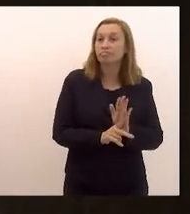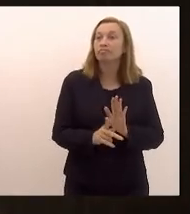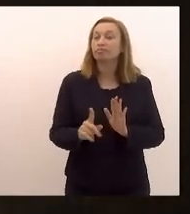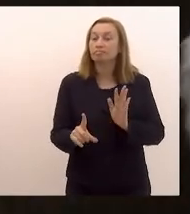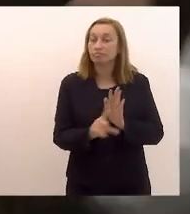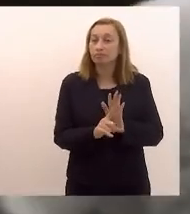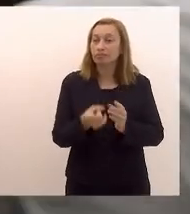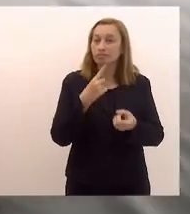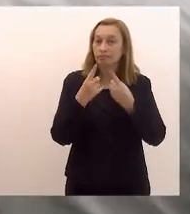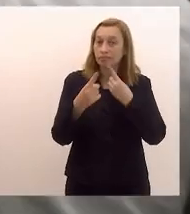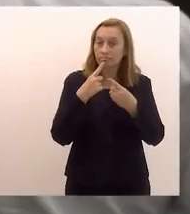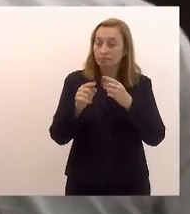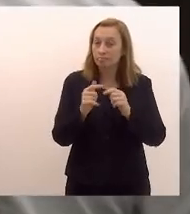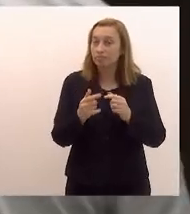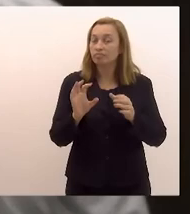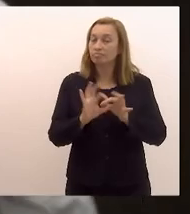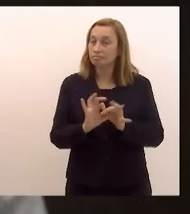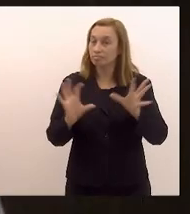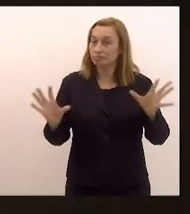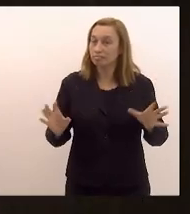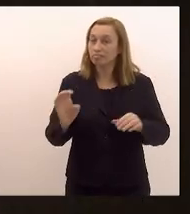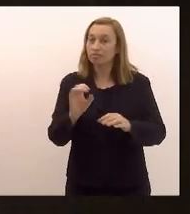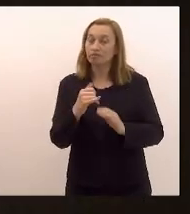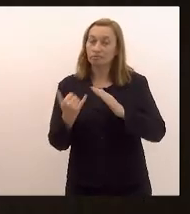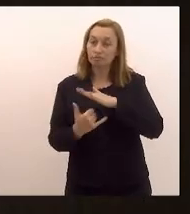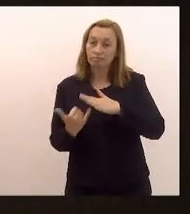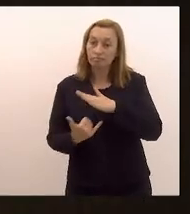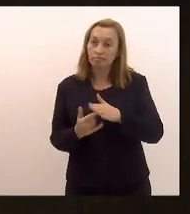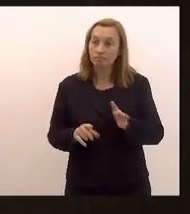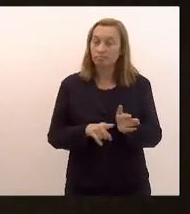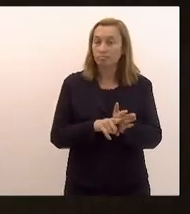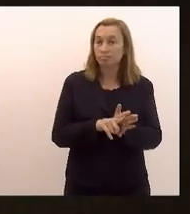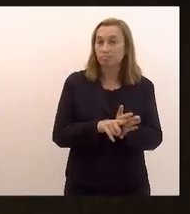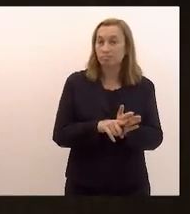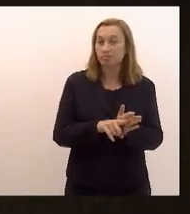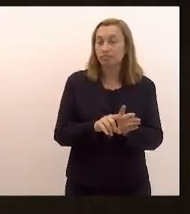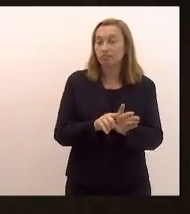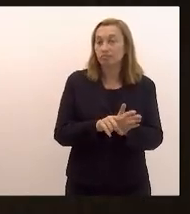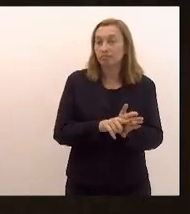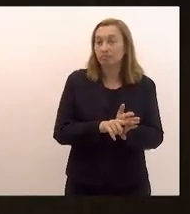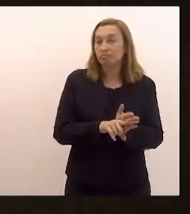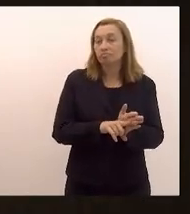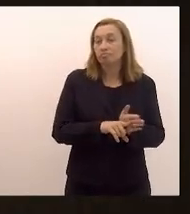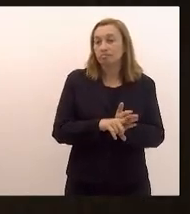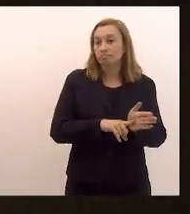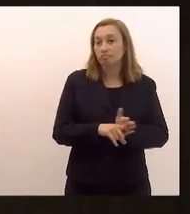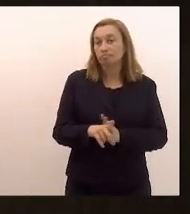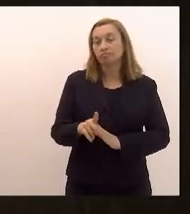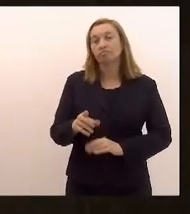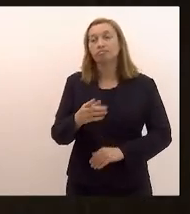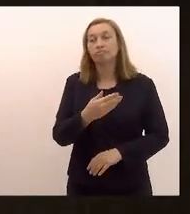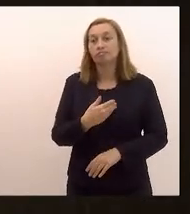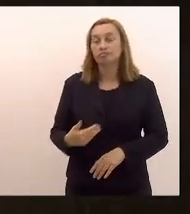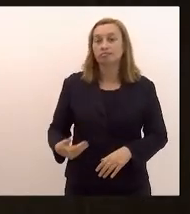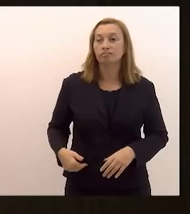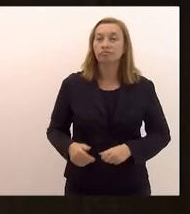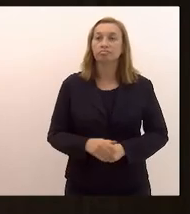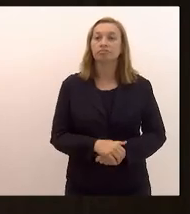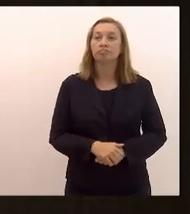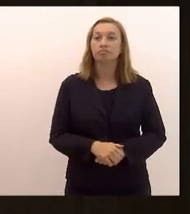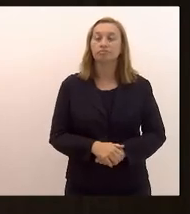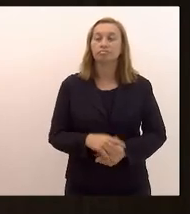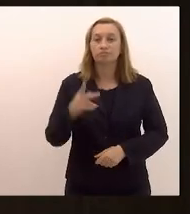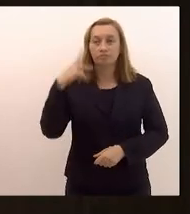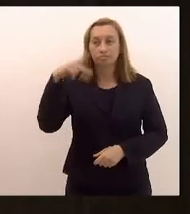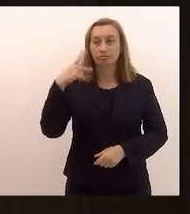que foi debatido de forma muito democrática na Instituição consulta pública e submetida ao conselho superior Que dia que é o Parlamento